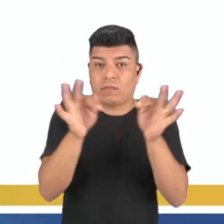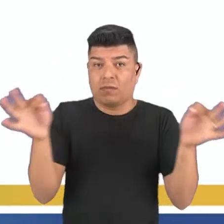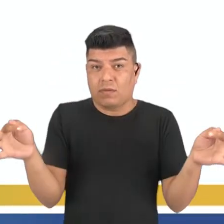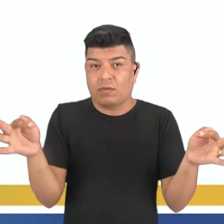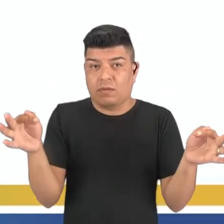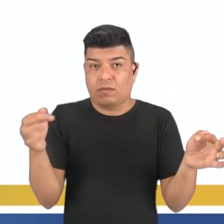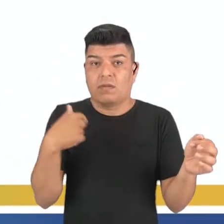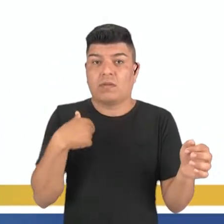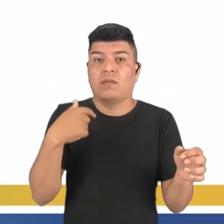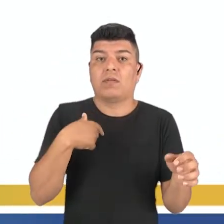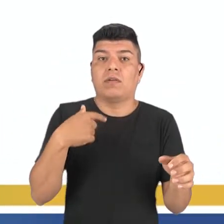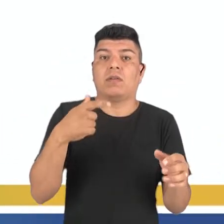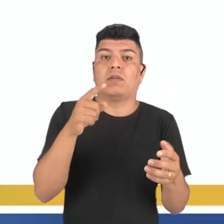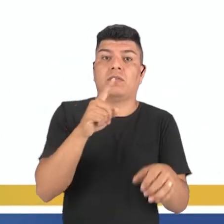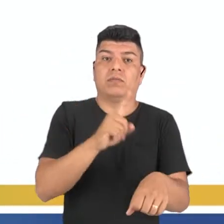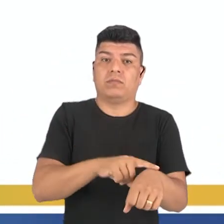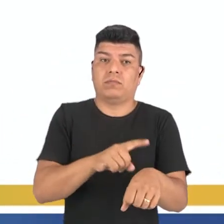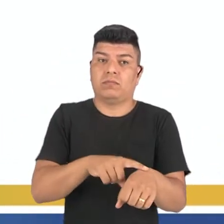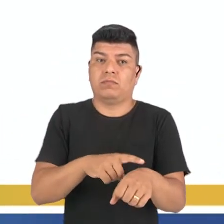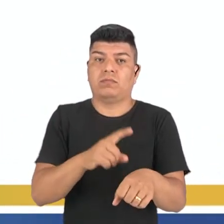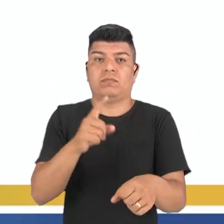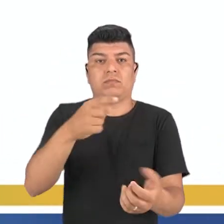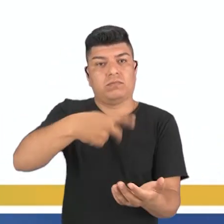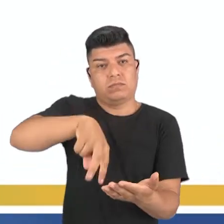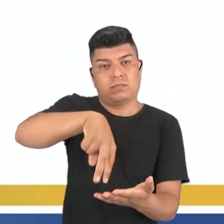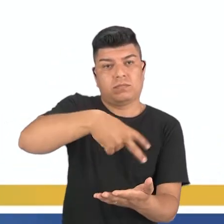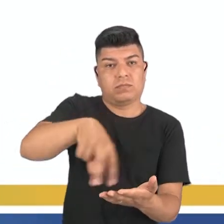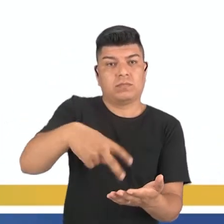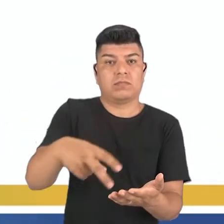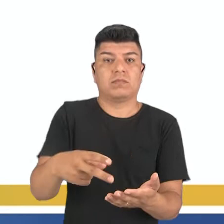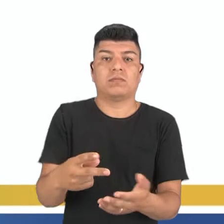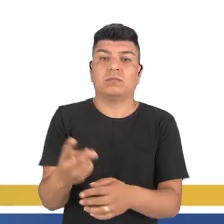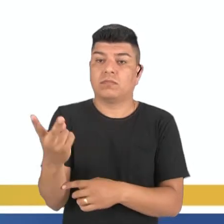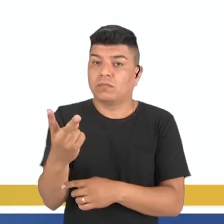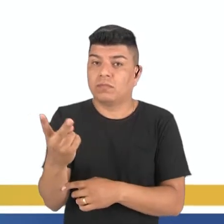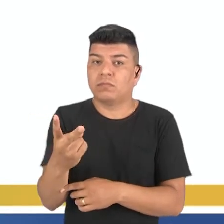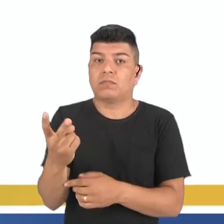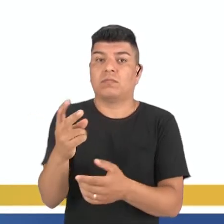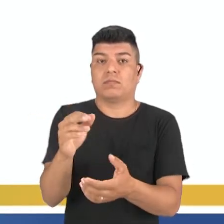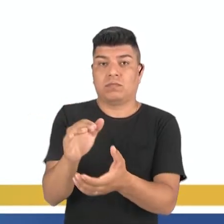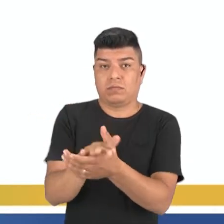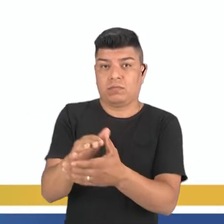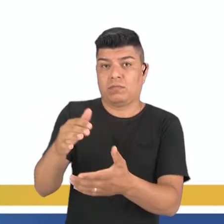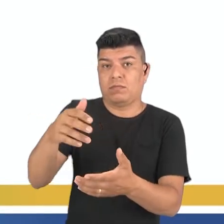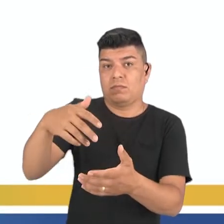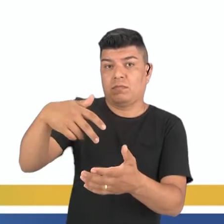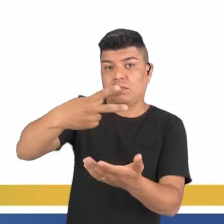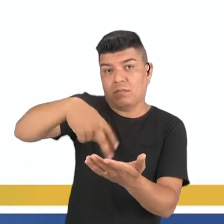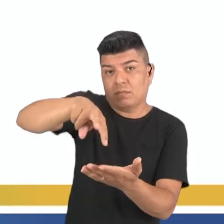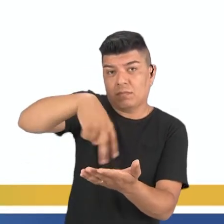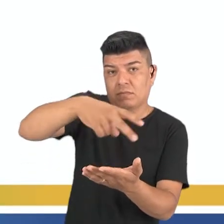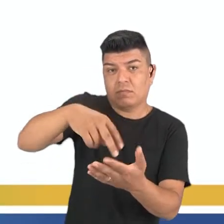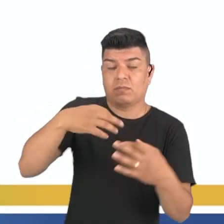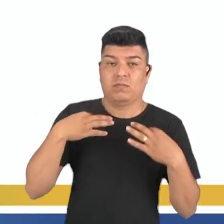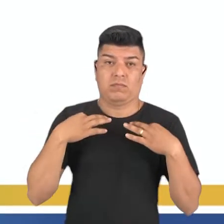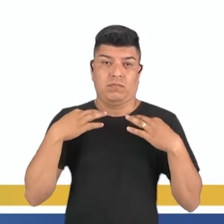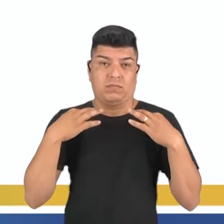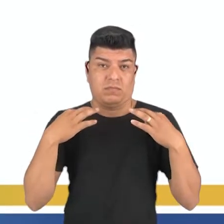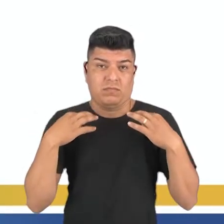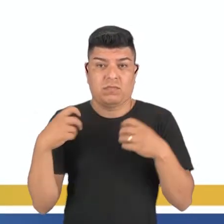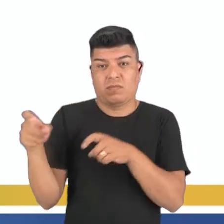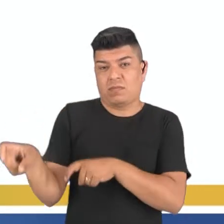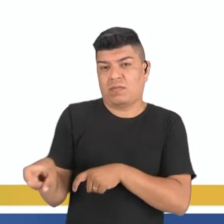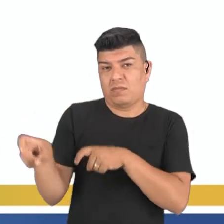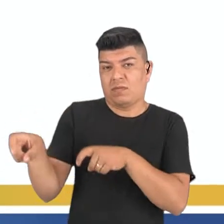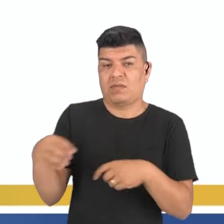e marcando os momentos da dança, e os casais de dançarinos vestem roupas típicas da cultura caipira,